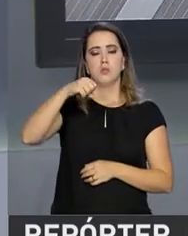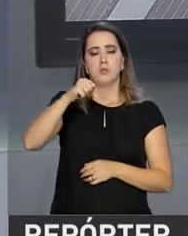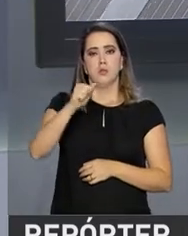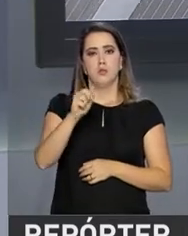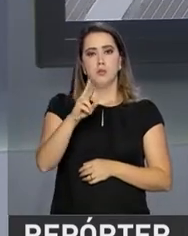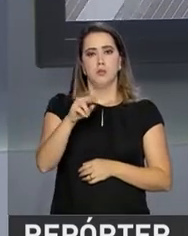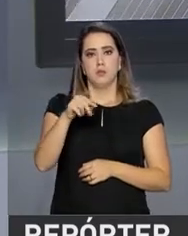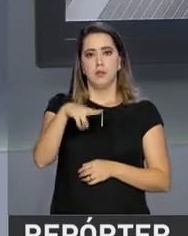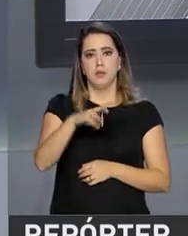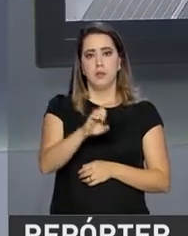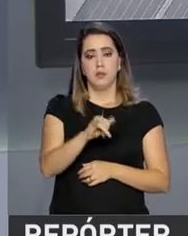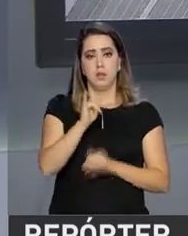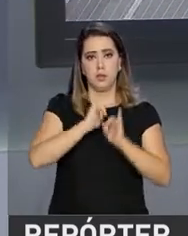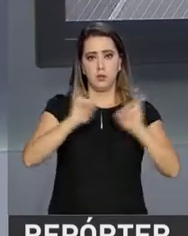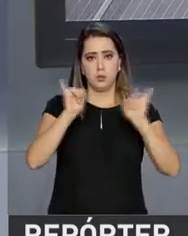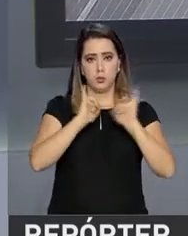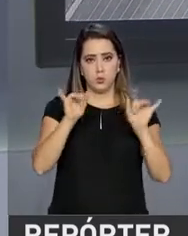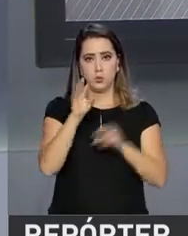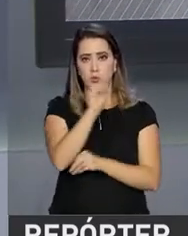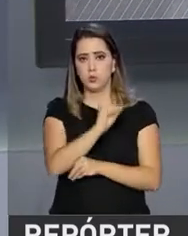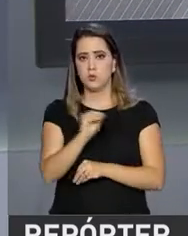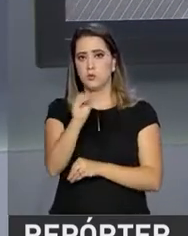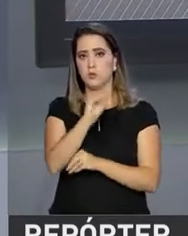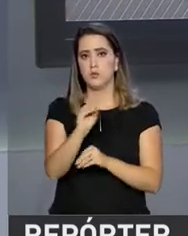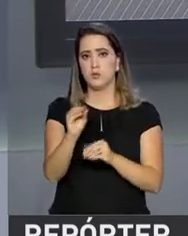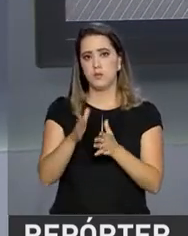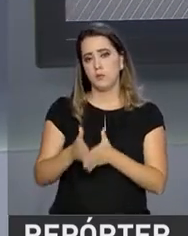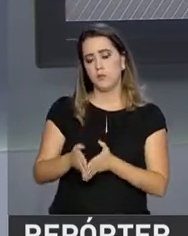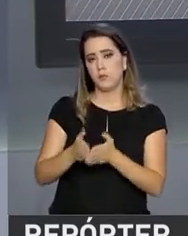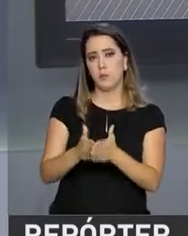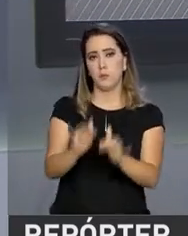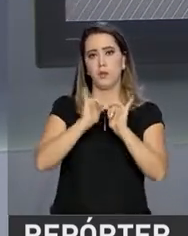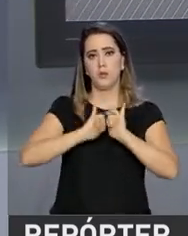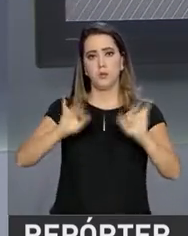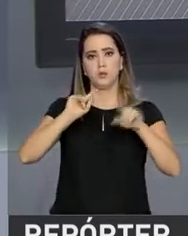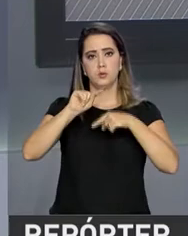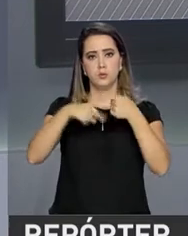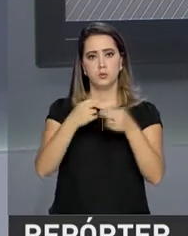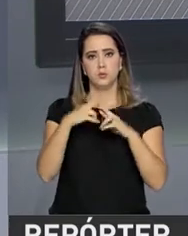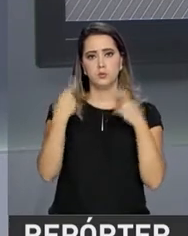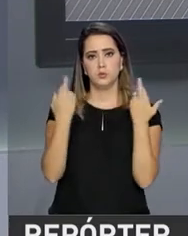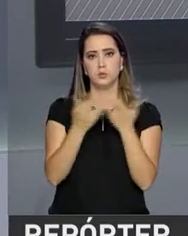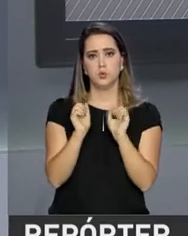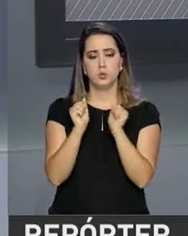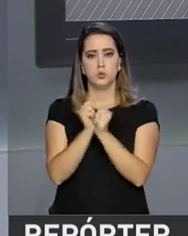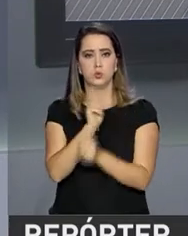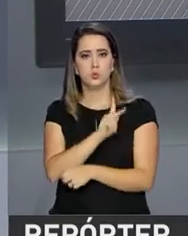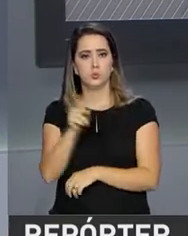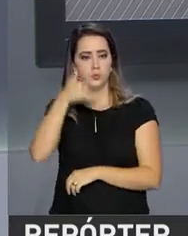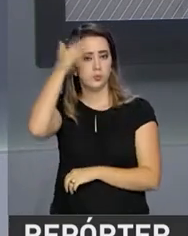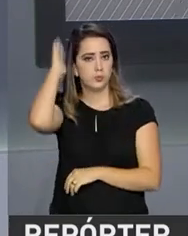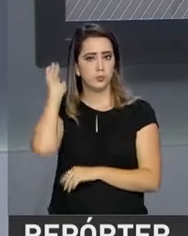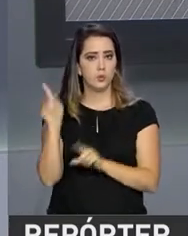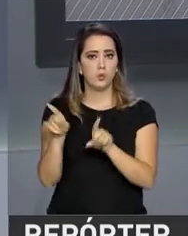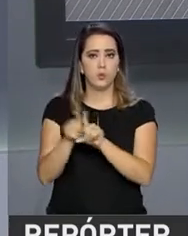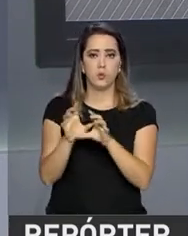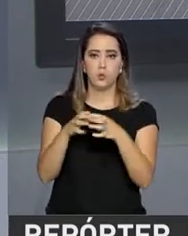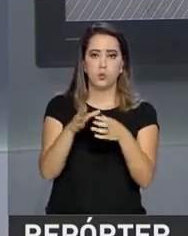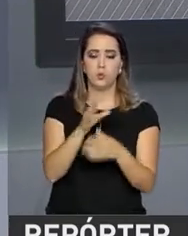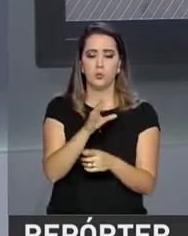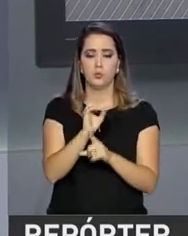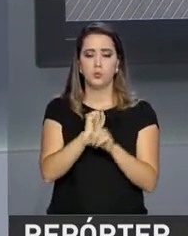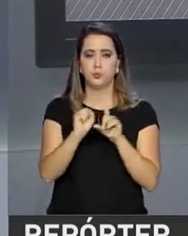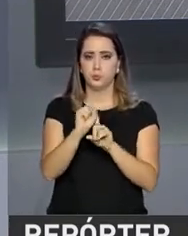criação de uma grande área de conservação marinha o anúncio foi realizado depois de uma reunião com o presidente michel temer e membros da sociedade